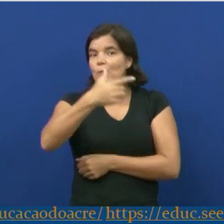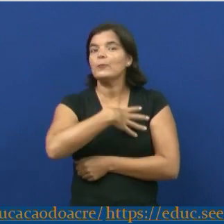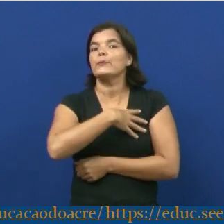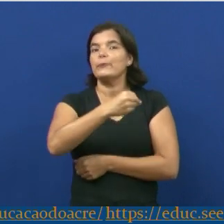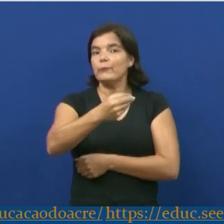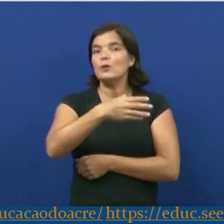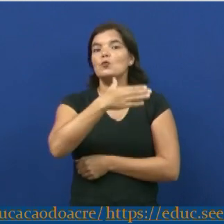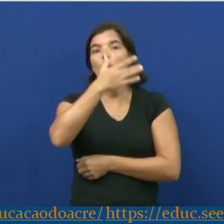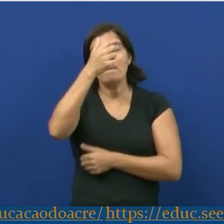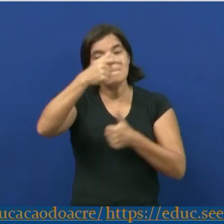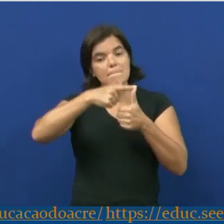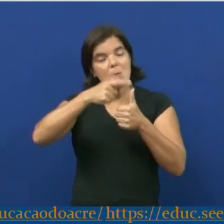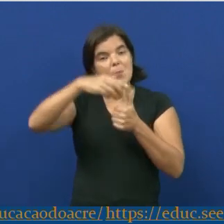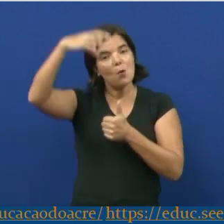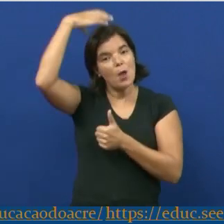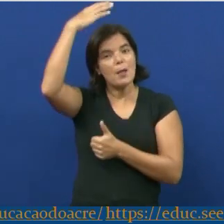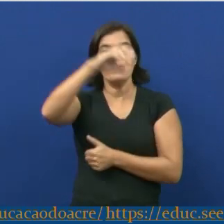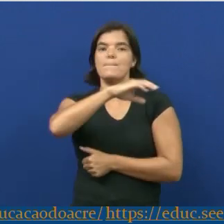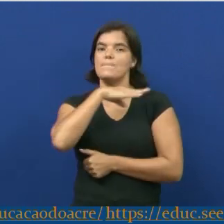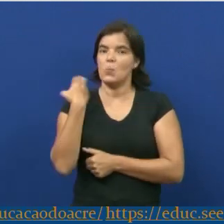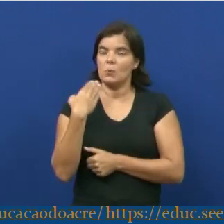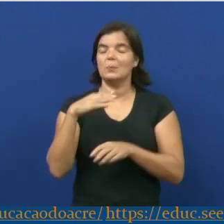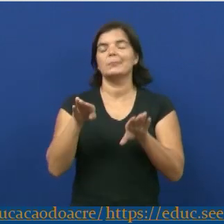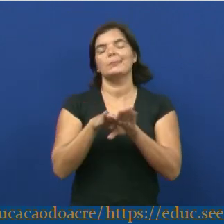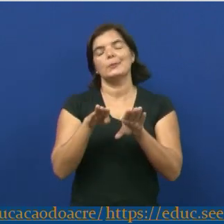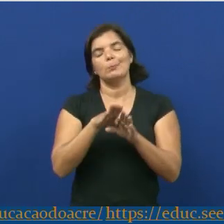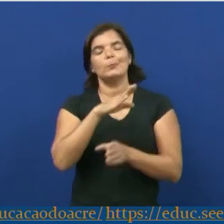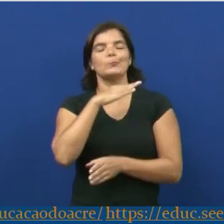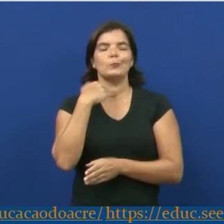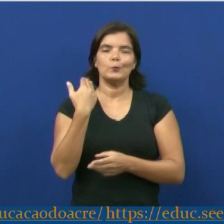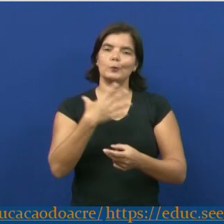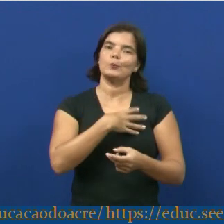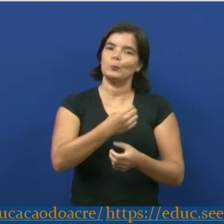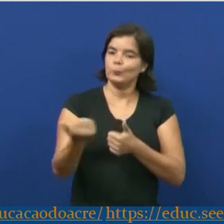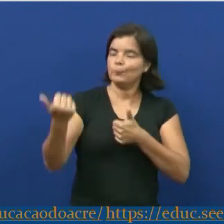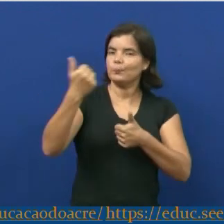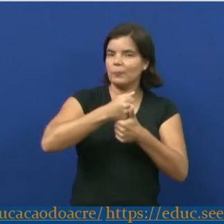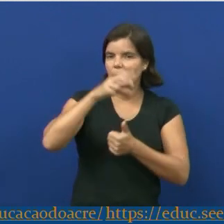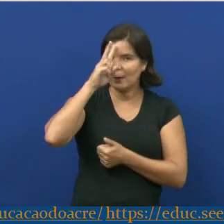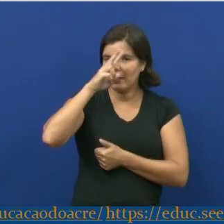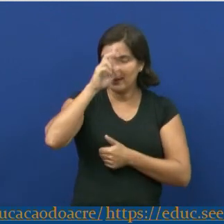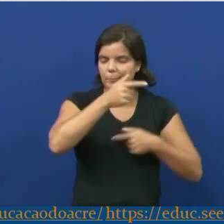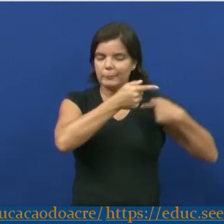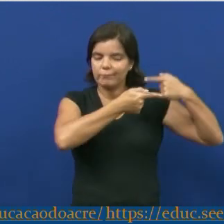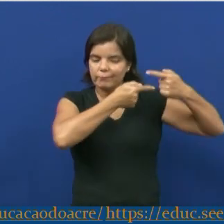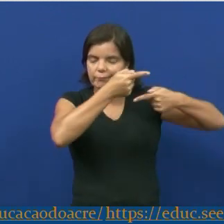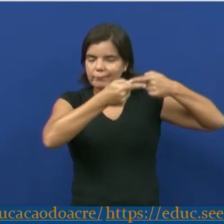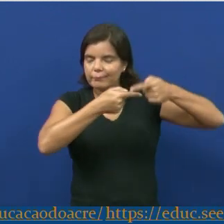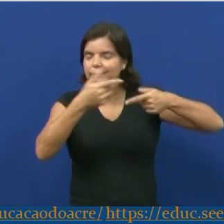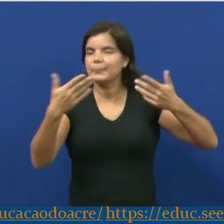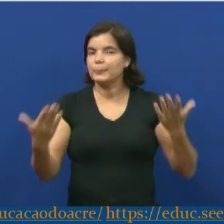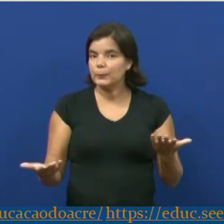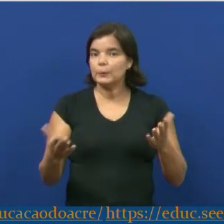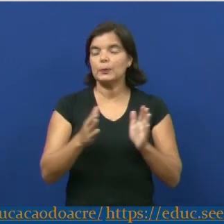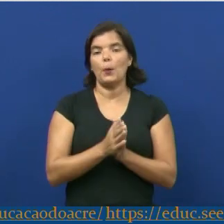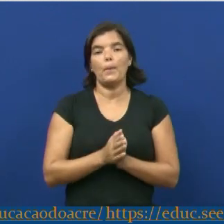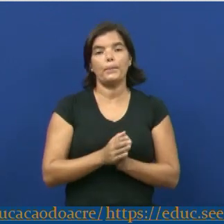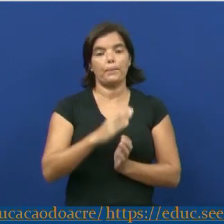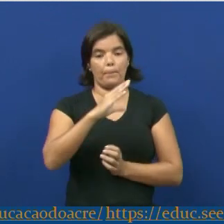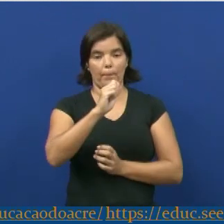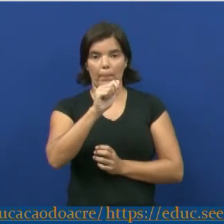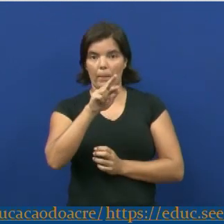decapitado, né? Só que esse vai acabar falecendo e o seu filho vai assumir. Lembra da hereditariedade? Pois é, então Carlos